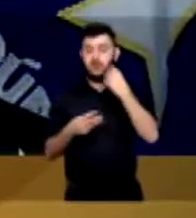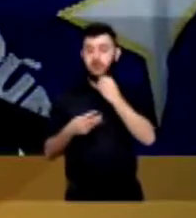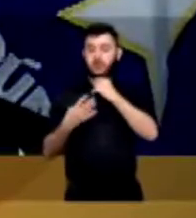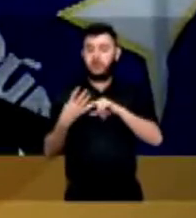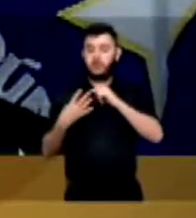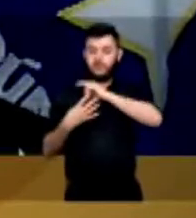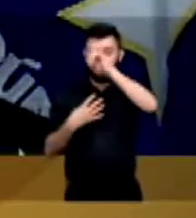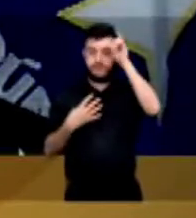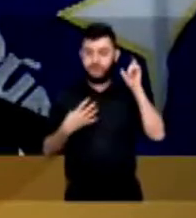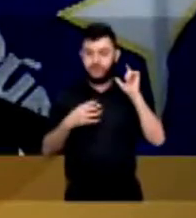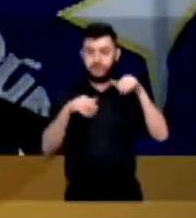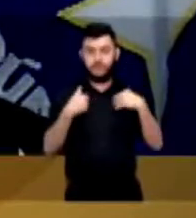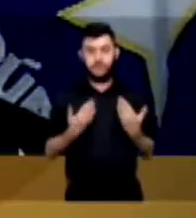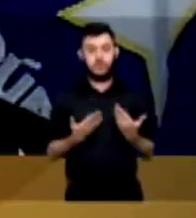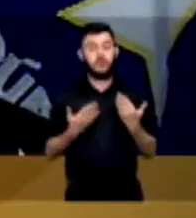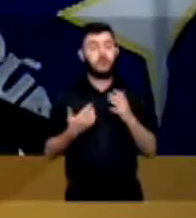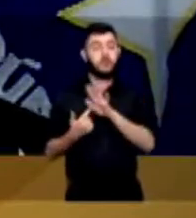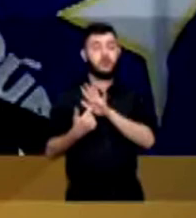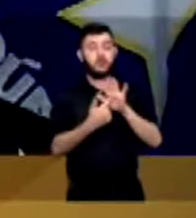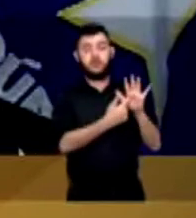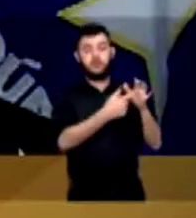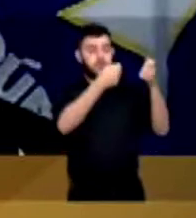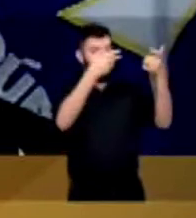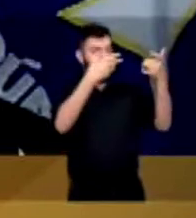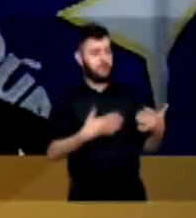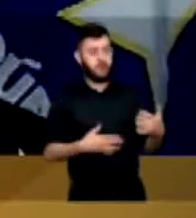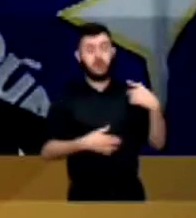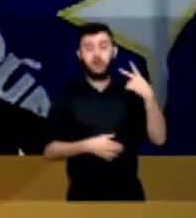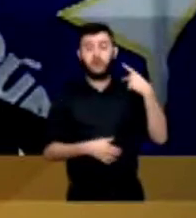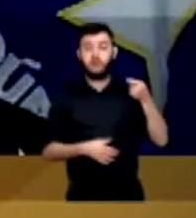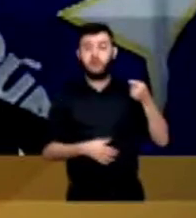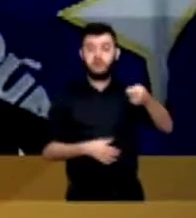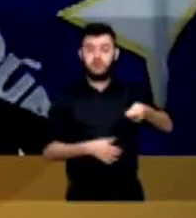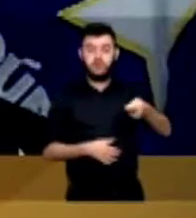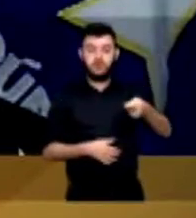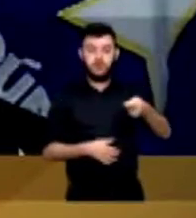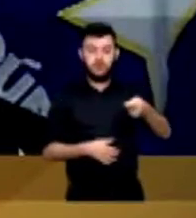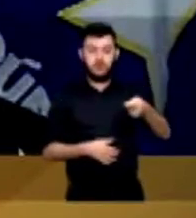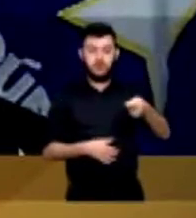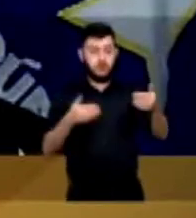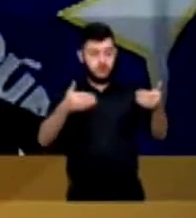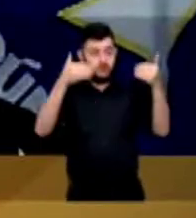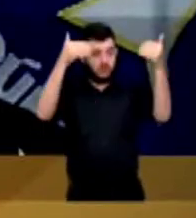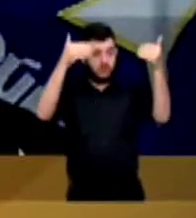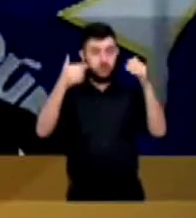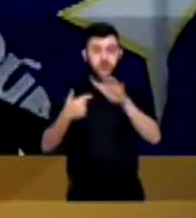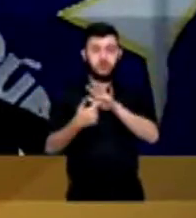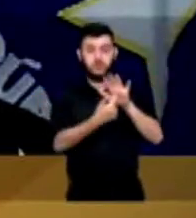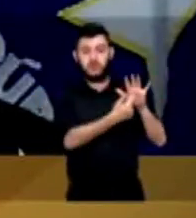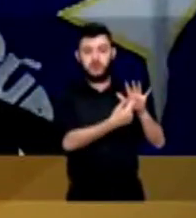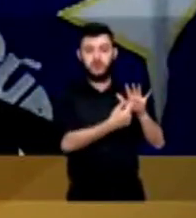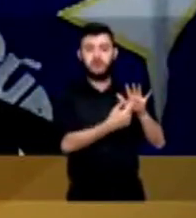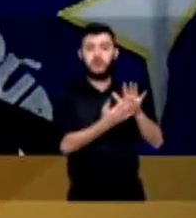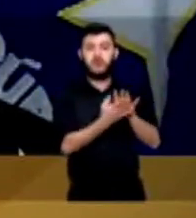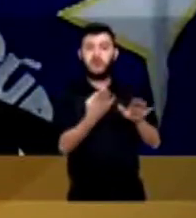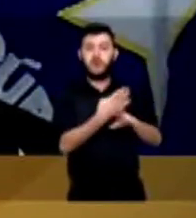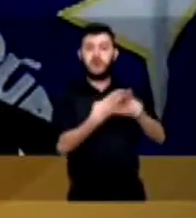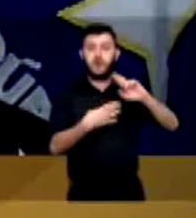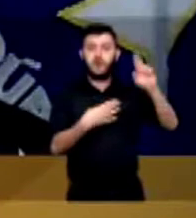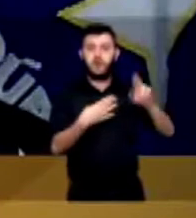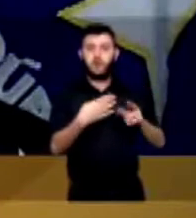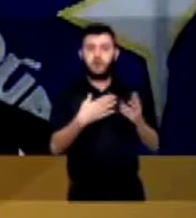Lewandowski. Em face do exposto, o Procurador-Geral da República se manifesta pelo provimento do